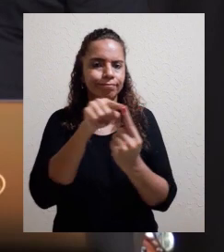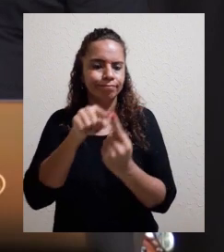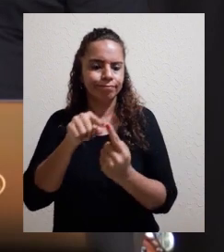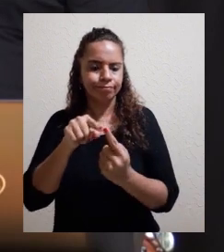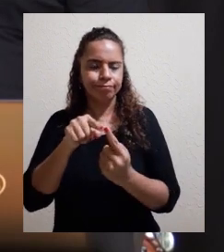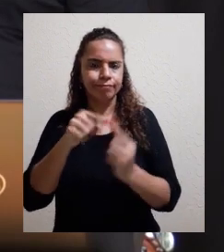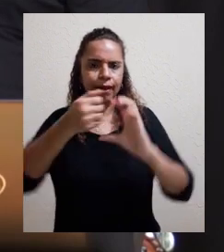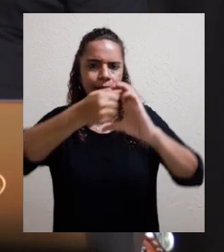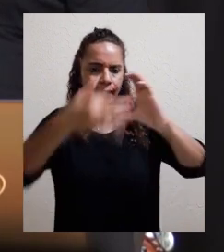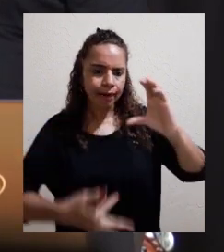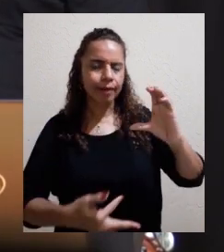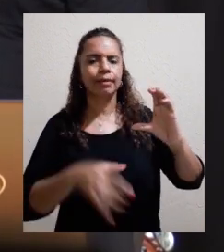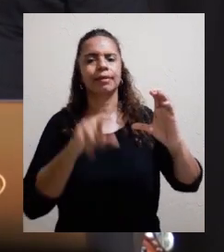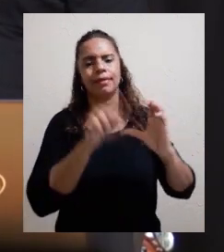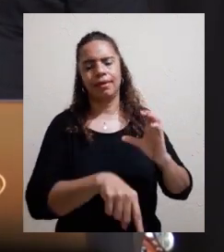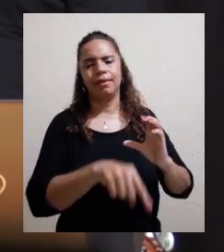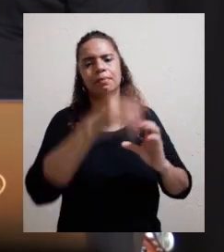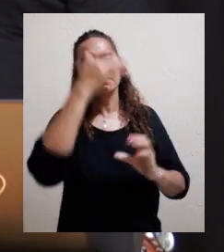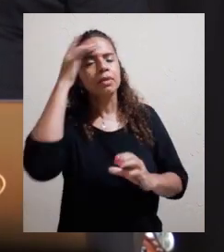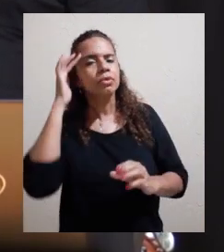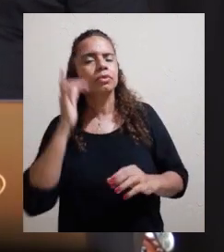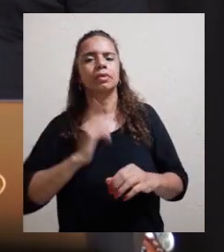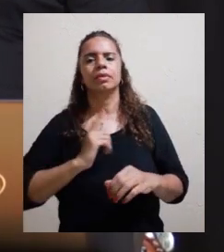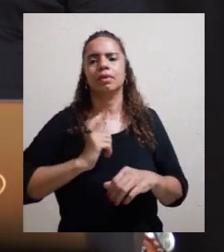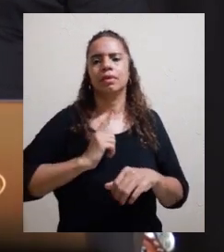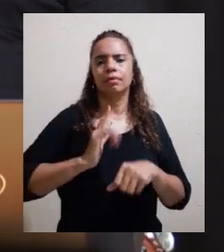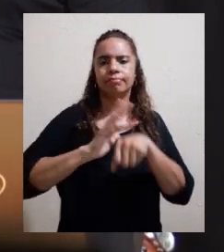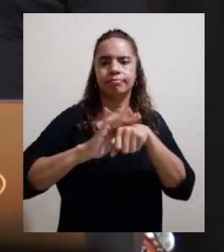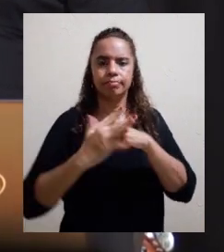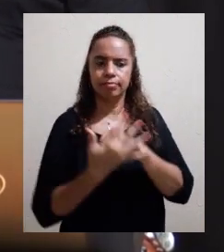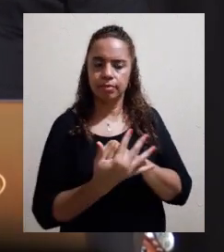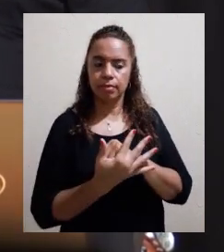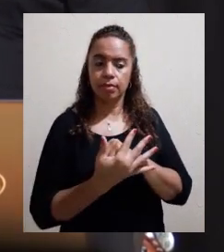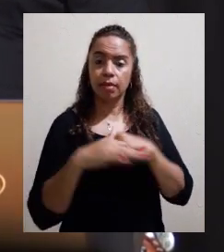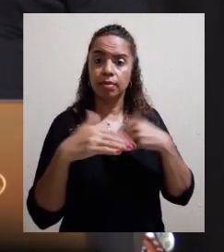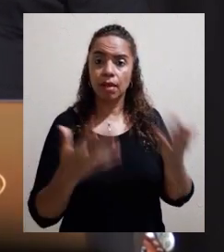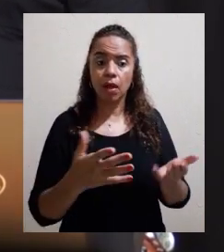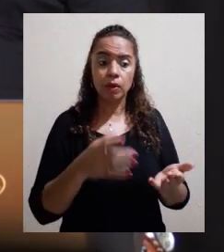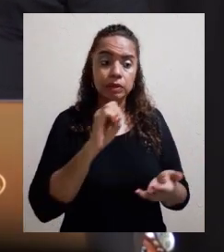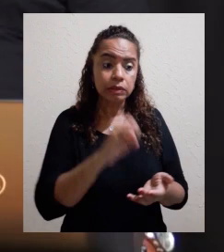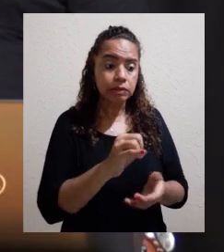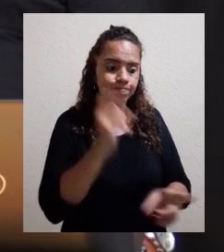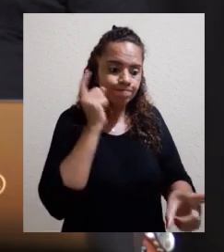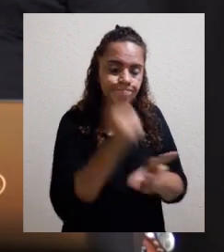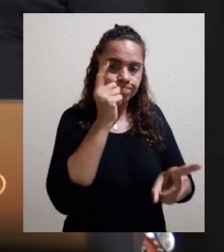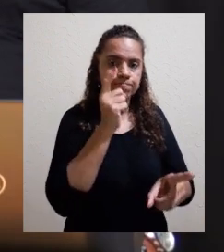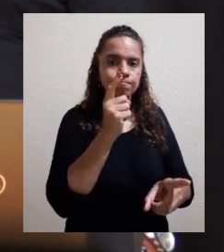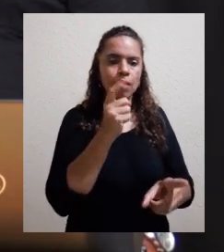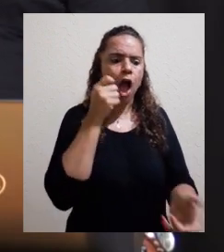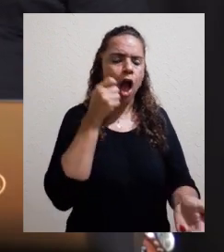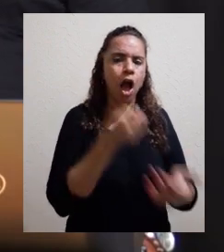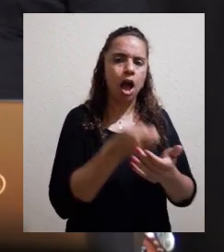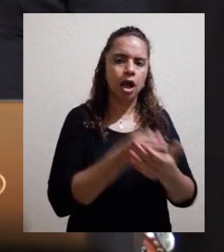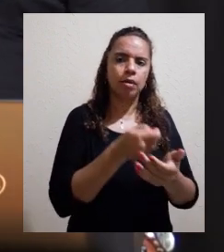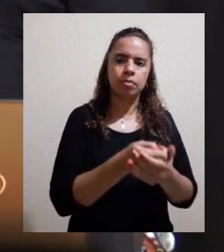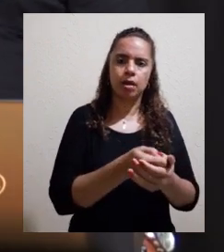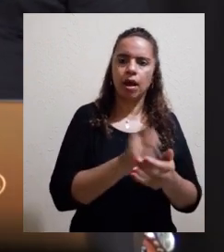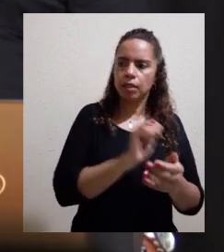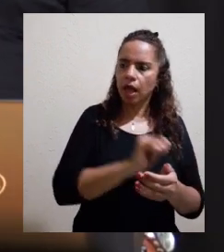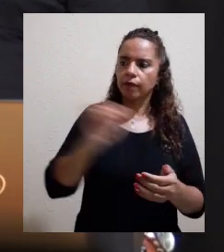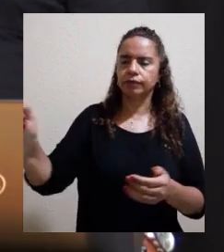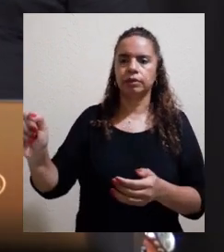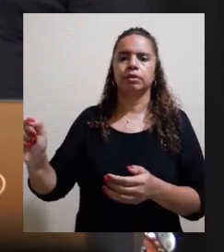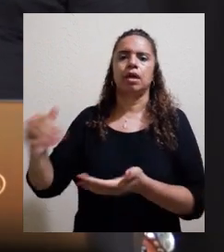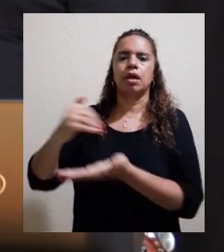definição de caso suspeito, ele é obrigado a notificar imediatamente as autoridades de saúde